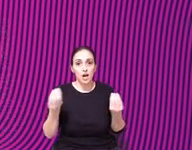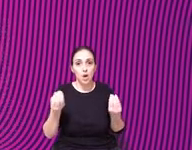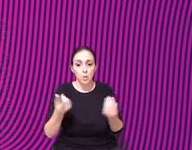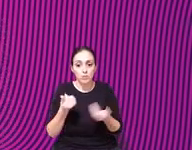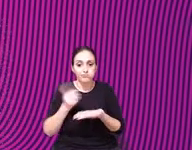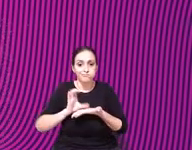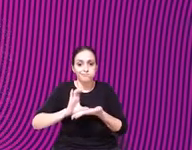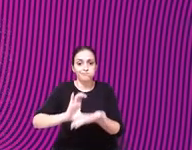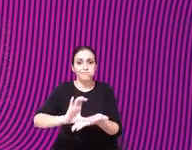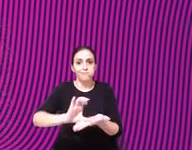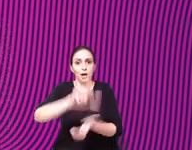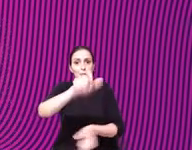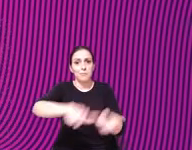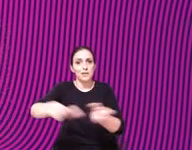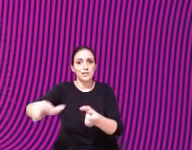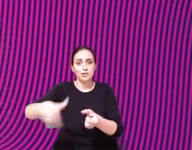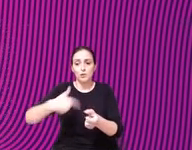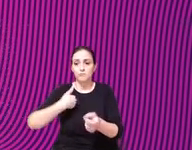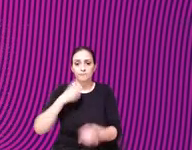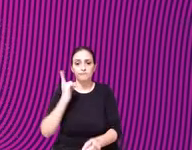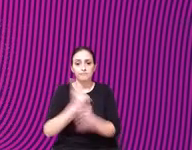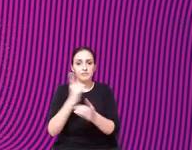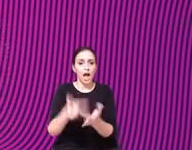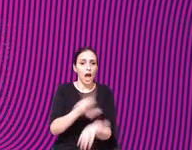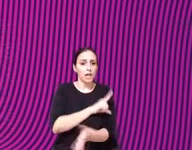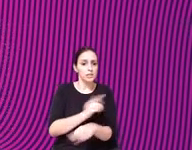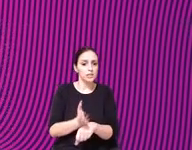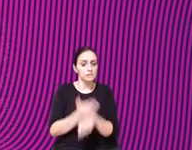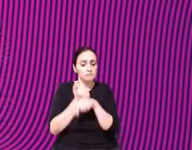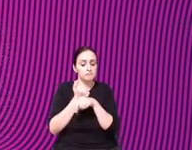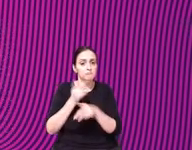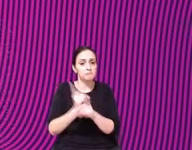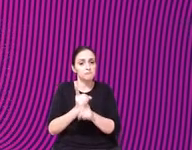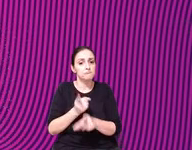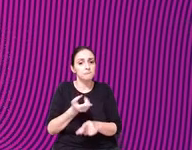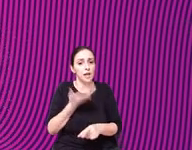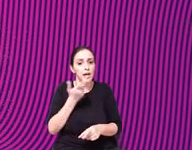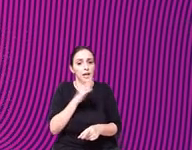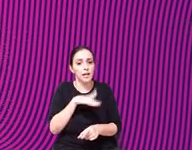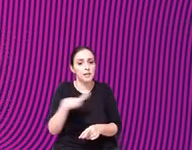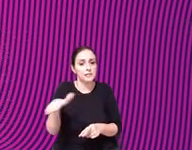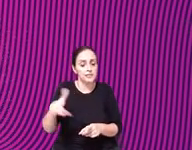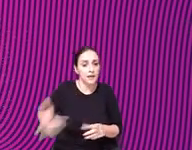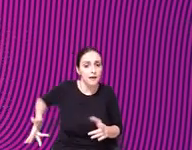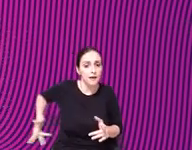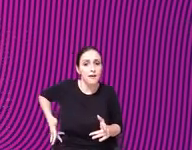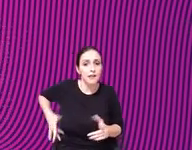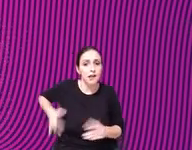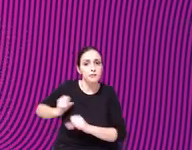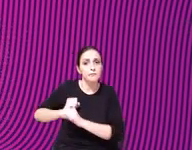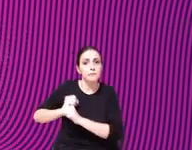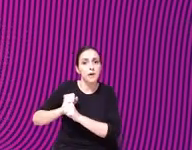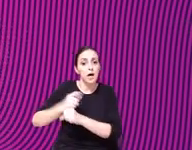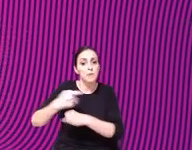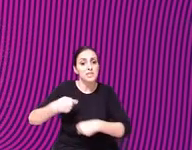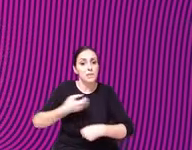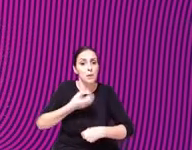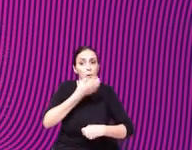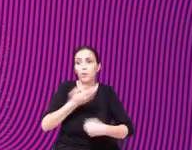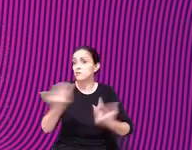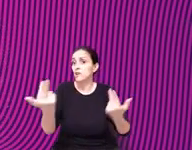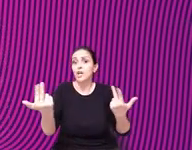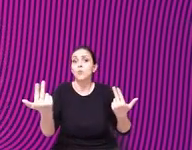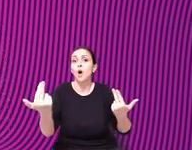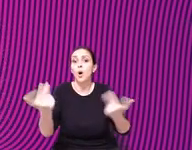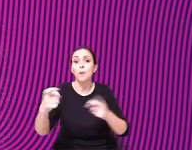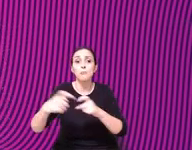remuneração do indivíduo que fez um diagnóstico precoce de uma criança renal crônica devia ser tão boa quanto de um médico